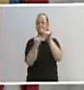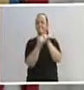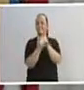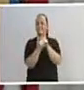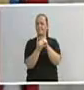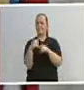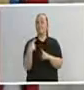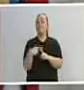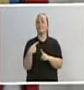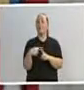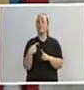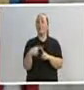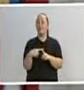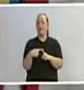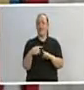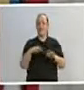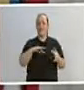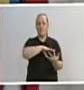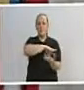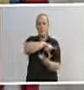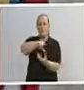perseguições feitas